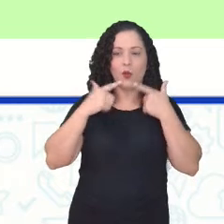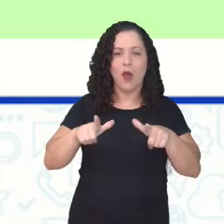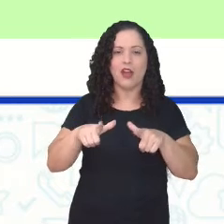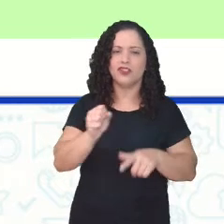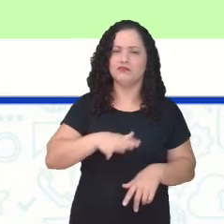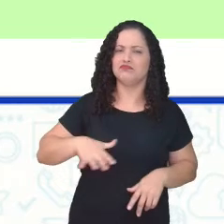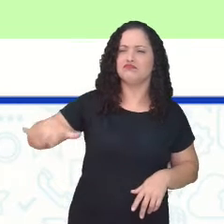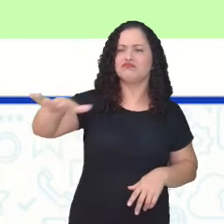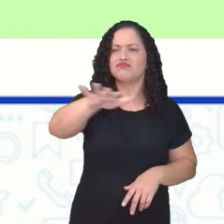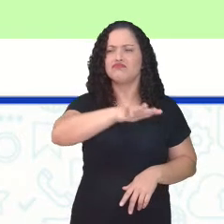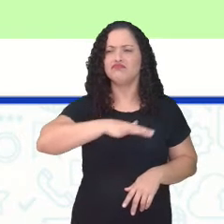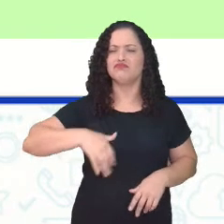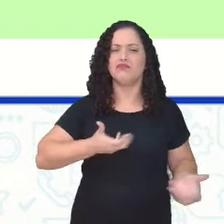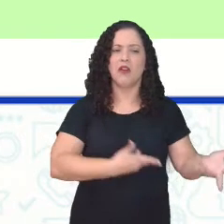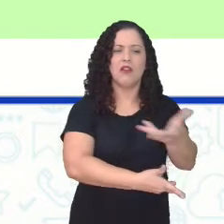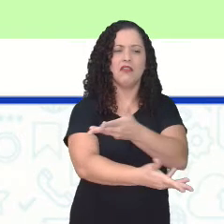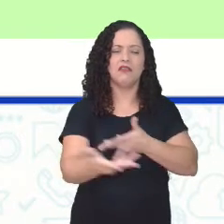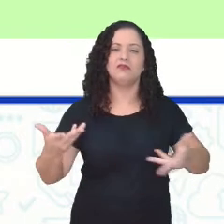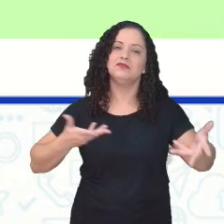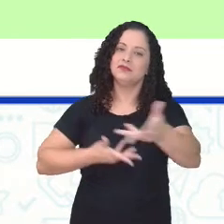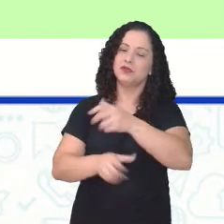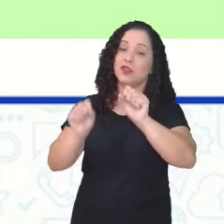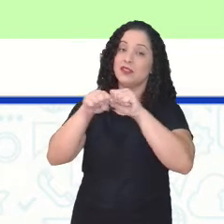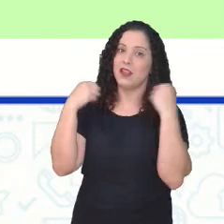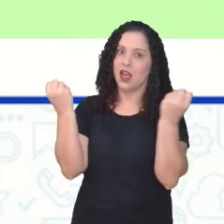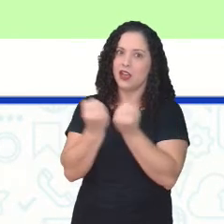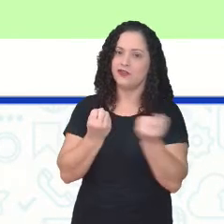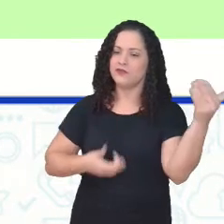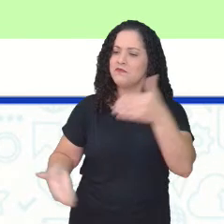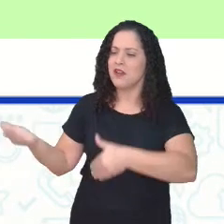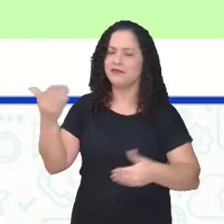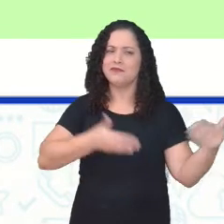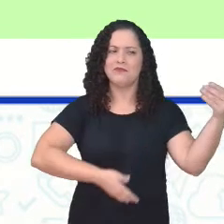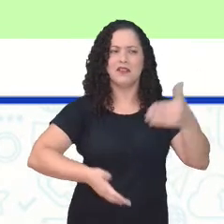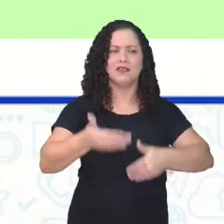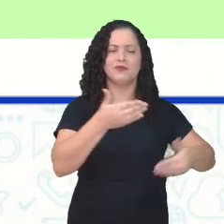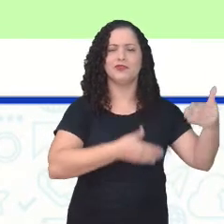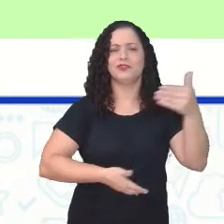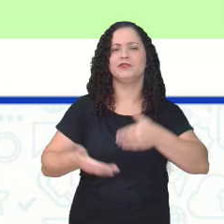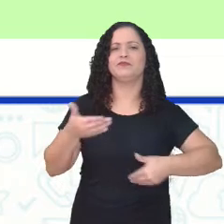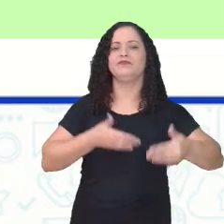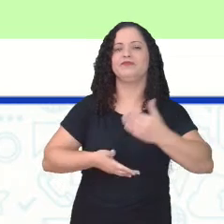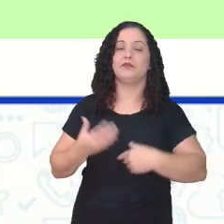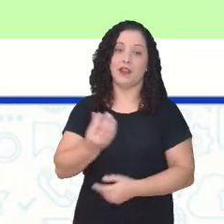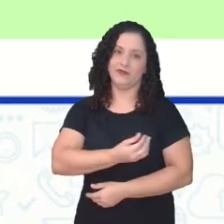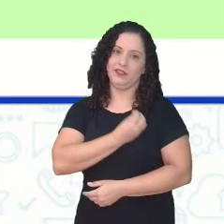presente em todas as interações sociais de que participamos em nosso